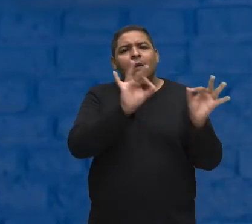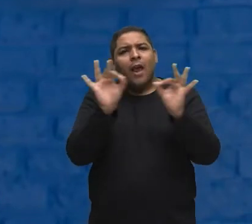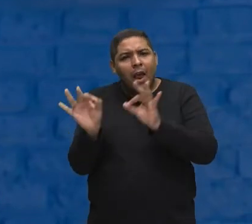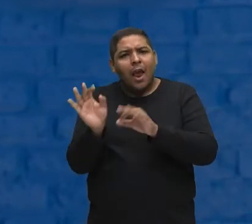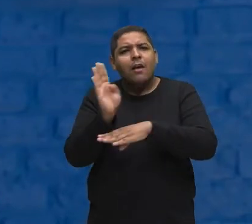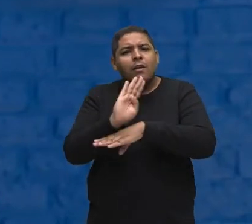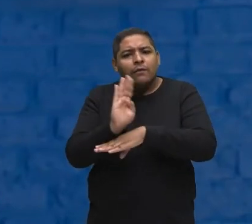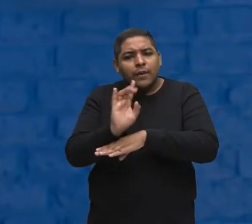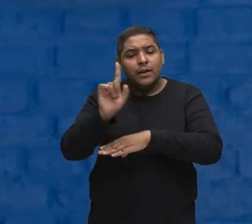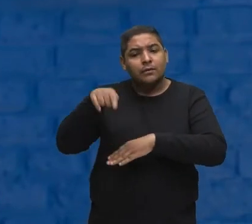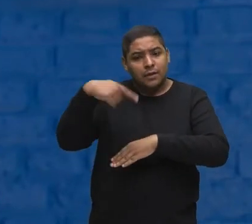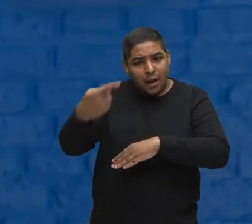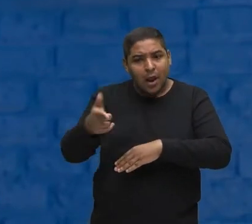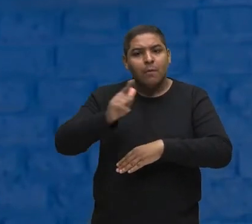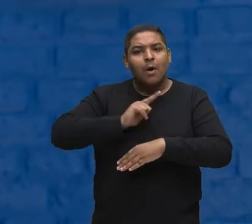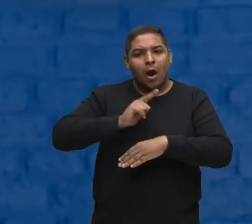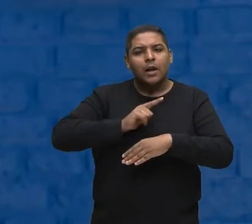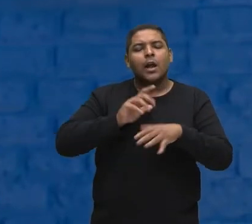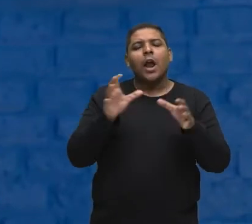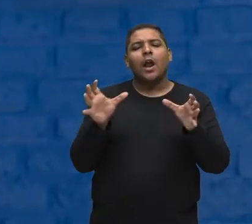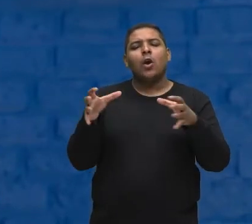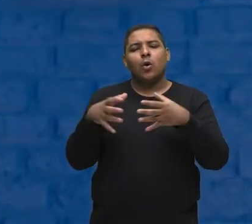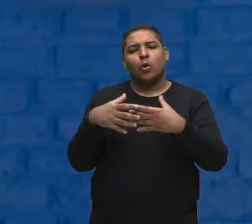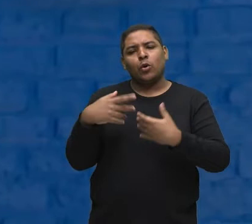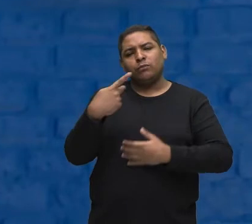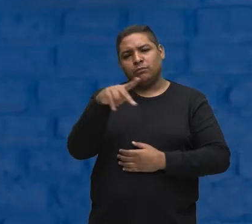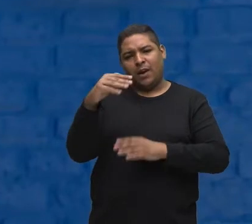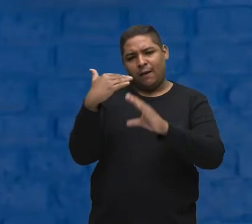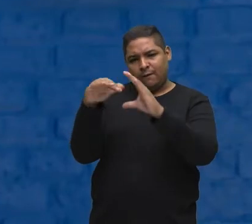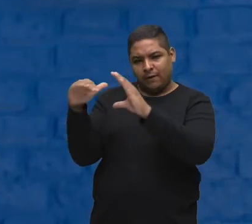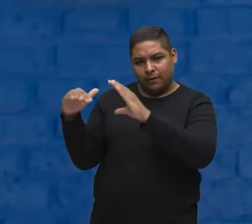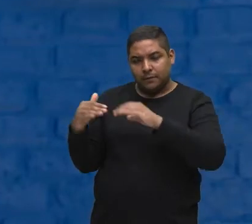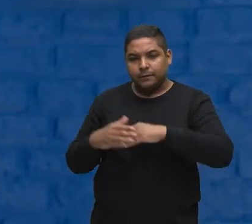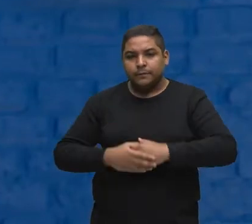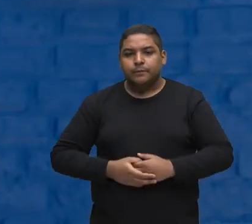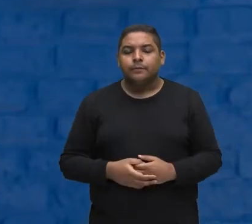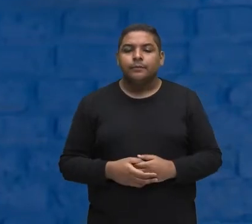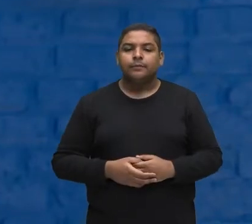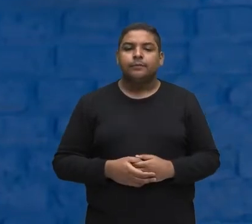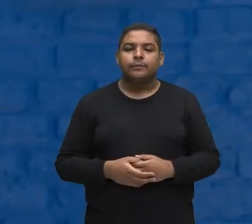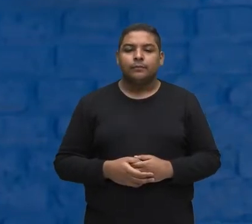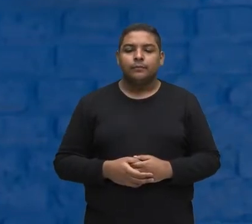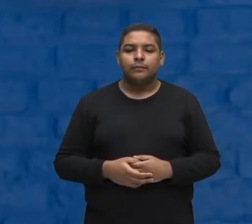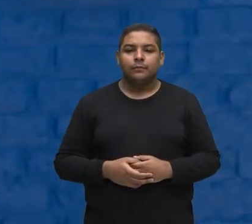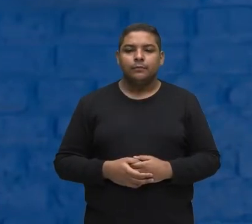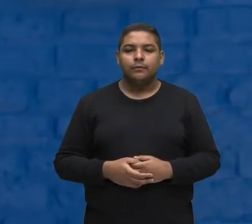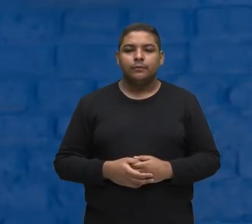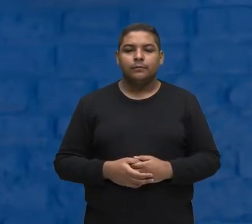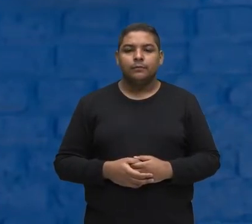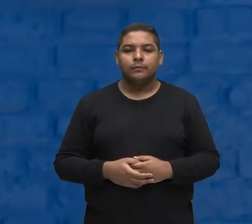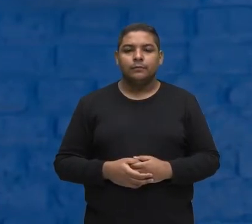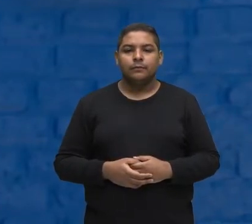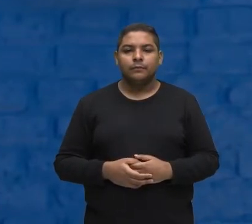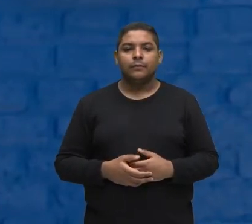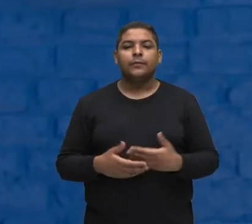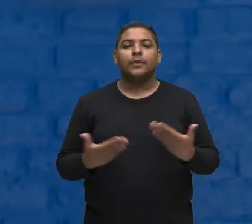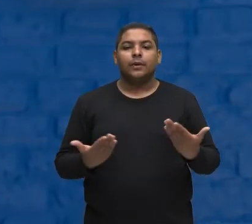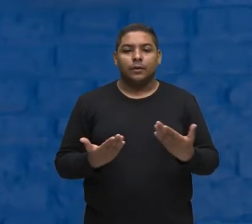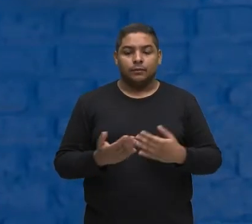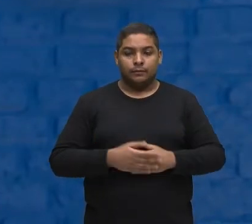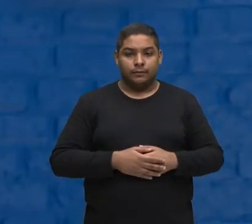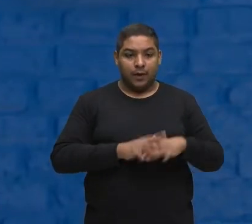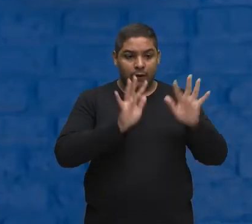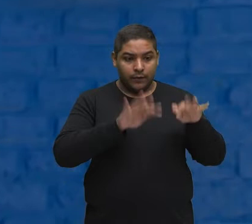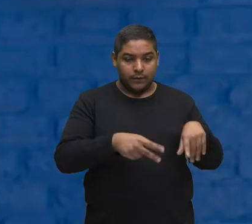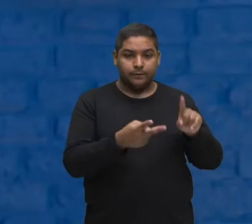esses vídeos vão estar disponíveis também para vocês. Bacana? Então a gente já fecha com os profissionais